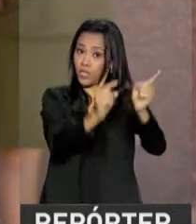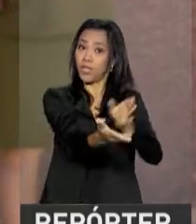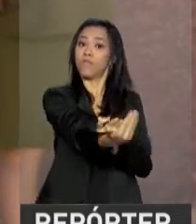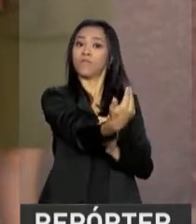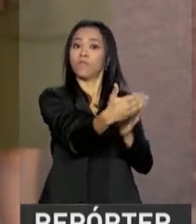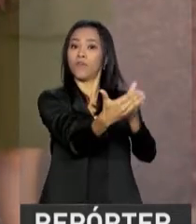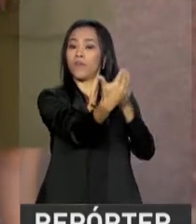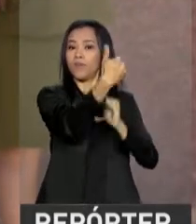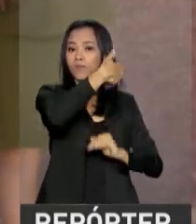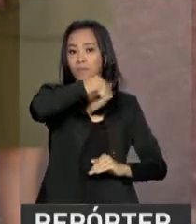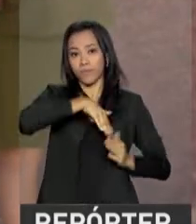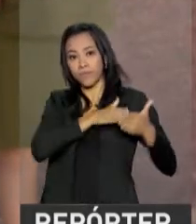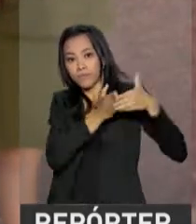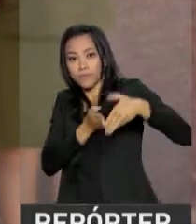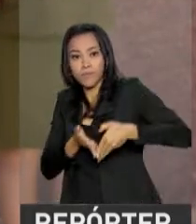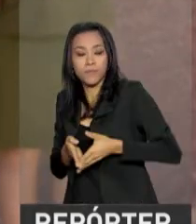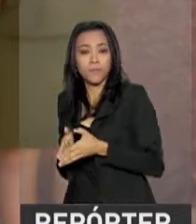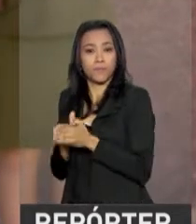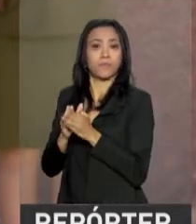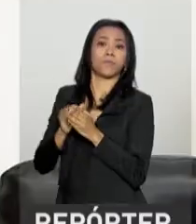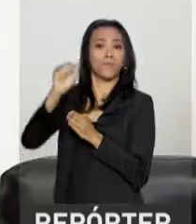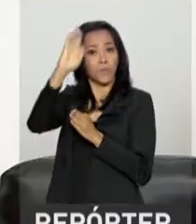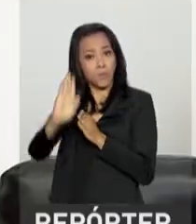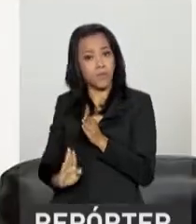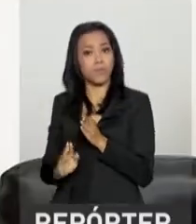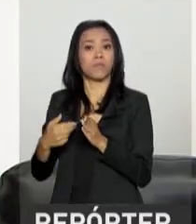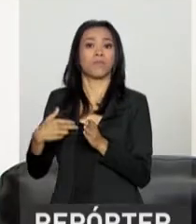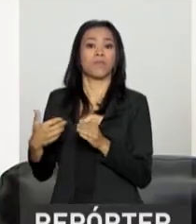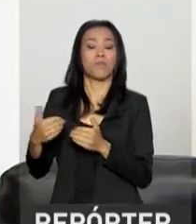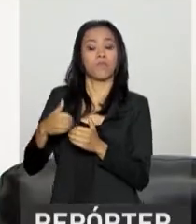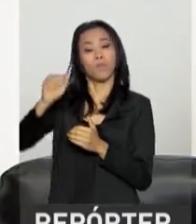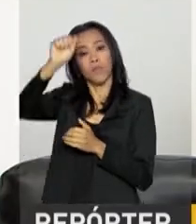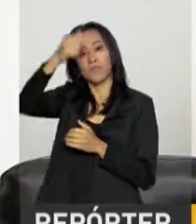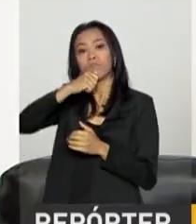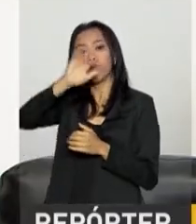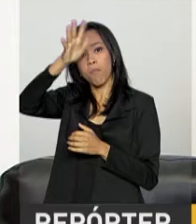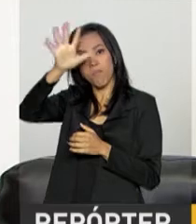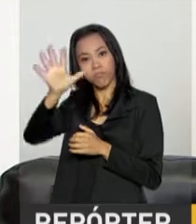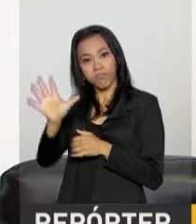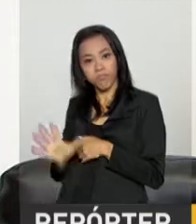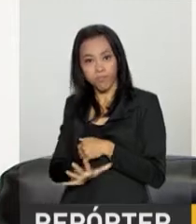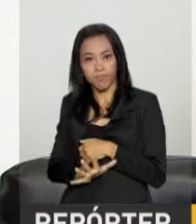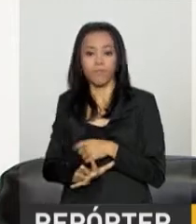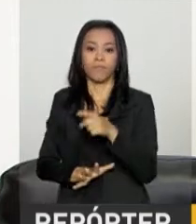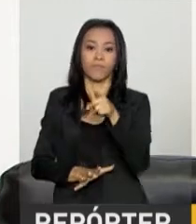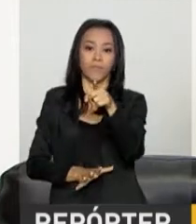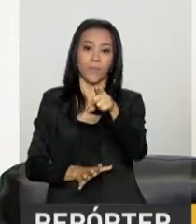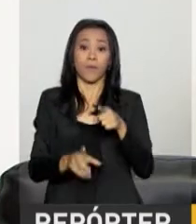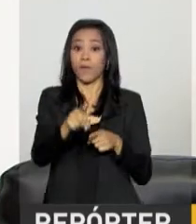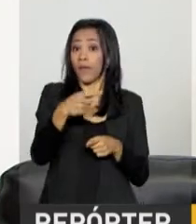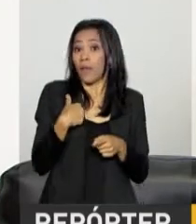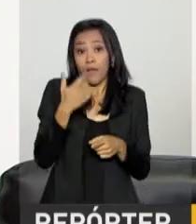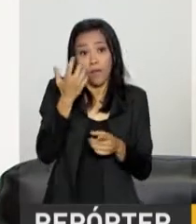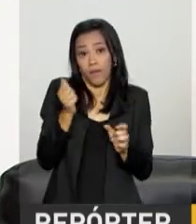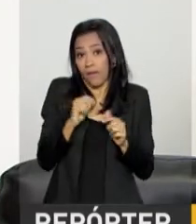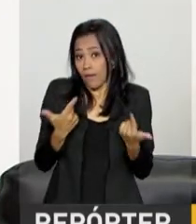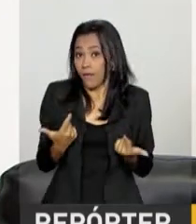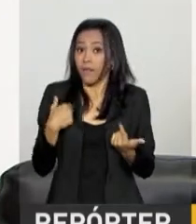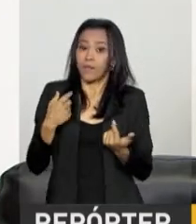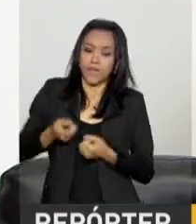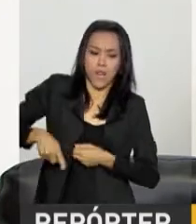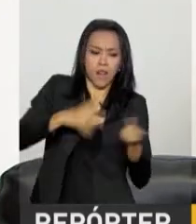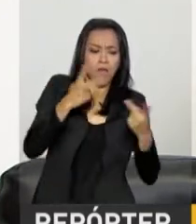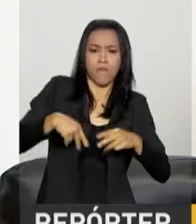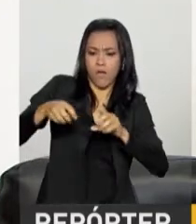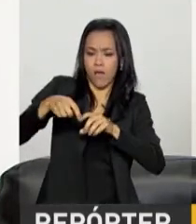portos brasileiros no Oceano Atlântico. Do ponto de vista brasileiro, o interesse é óbvio, você escoar essa produção, sobretudo agrícola